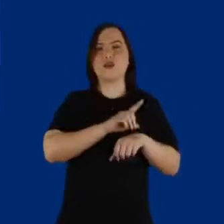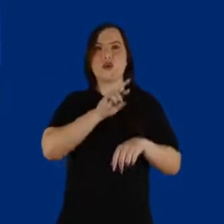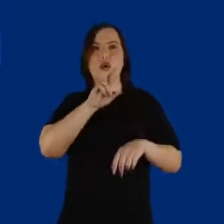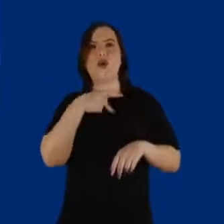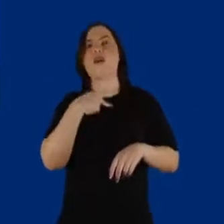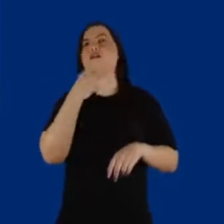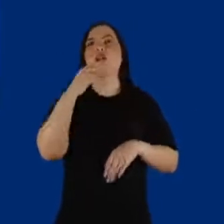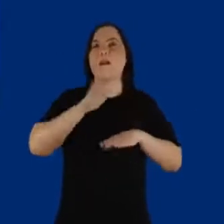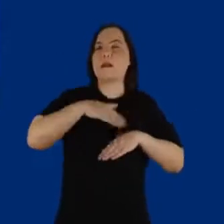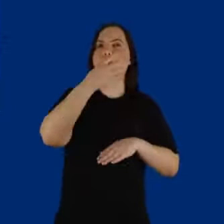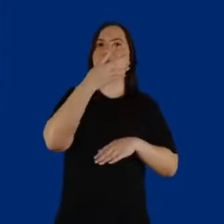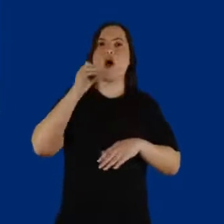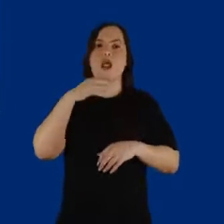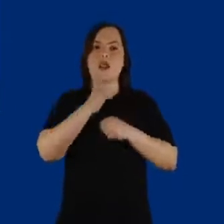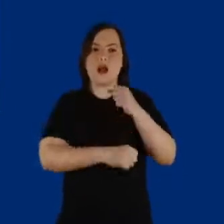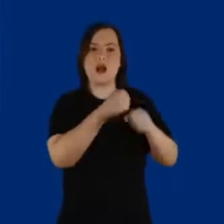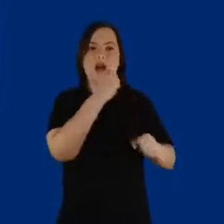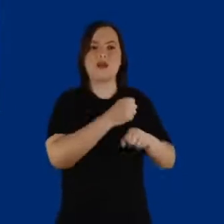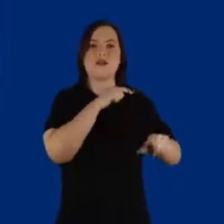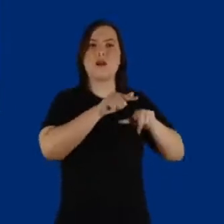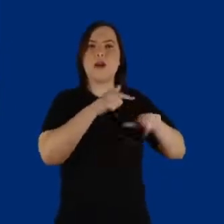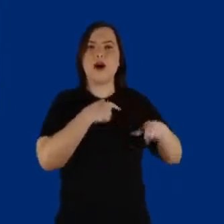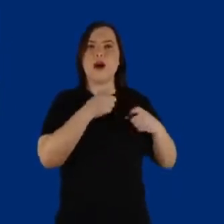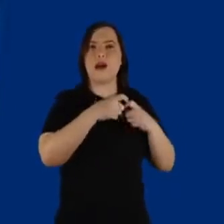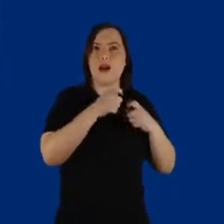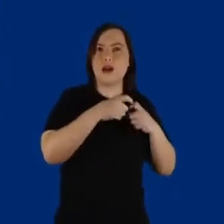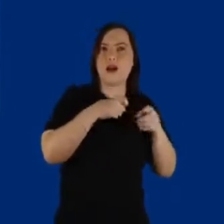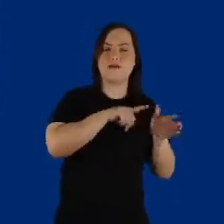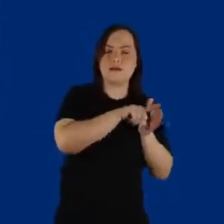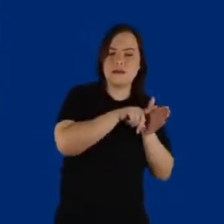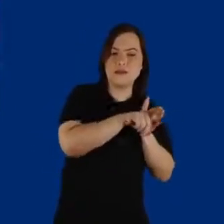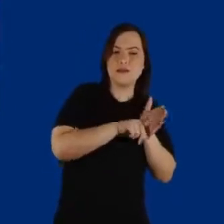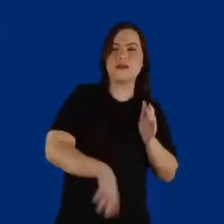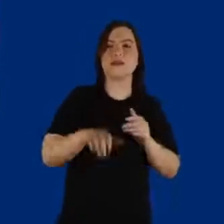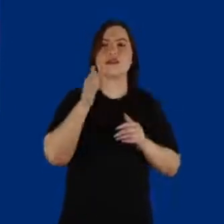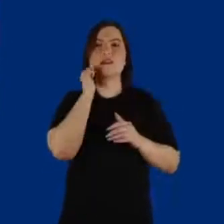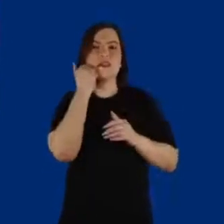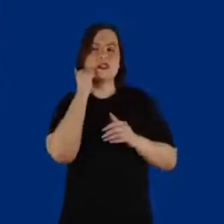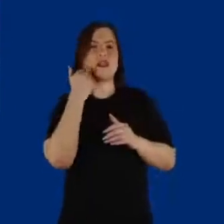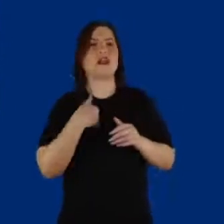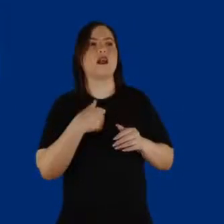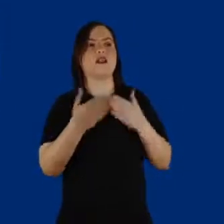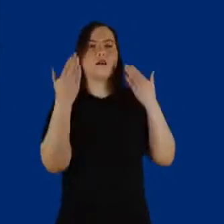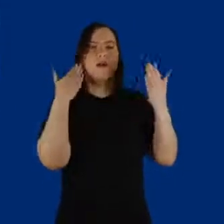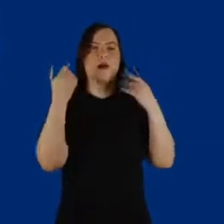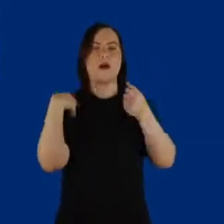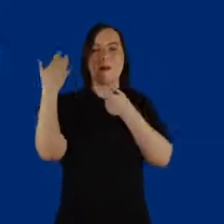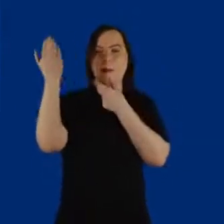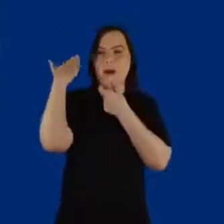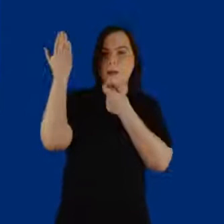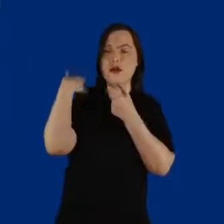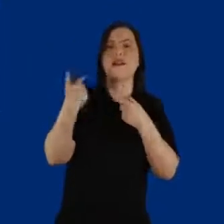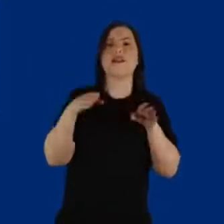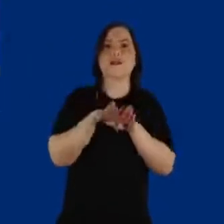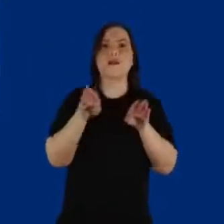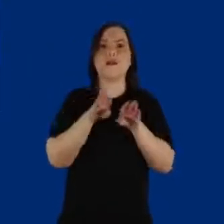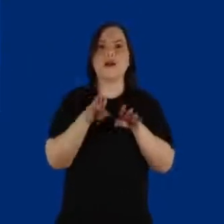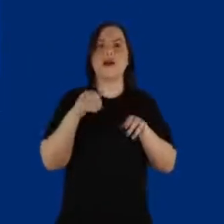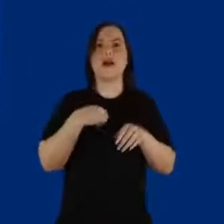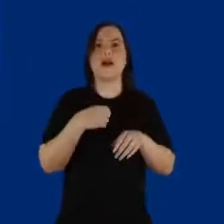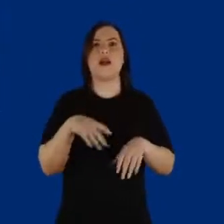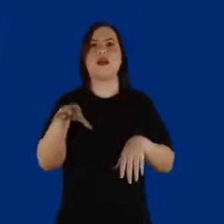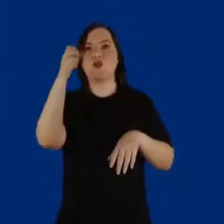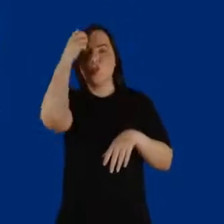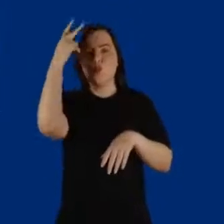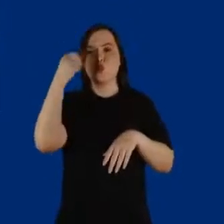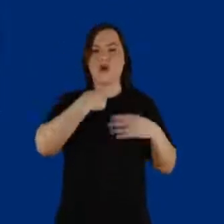mais de 40 anos de trabalho em medicina, pesquisa, ciência, psiquiatria transcultural, e toda a vida